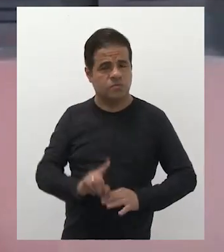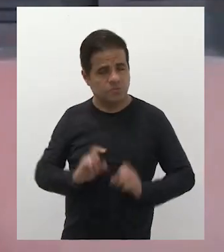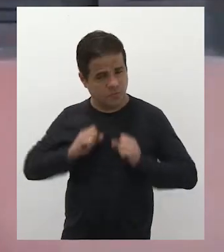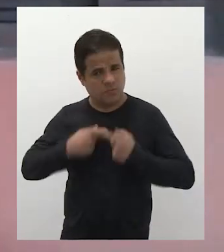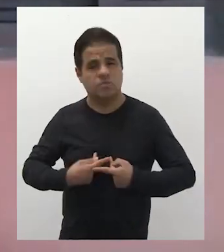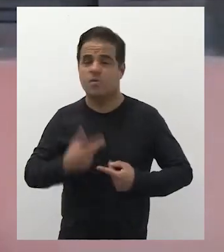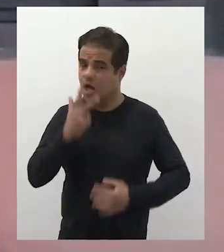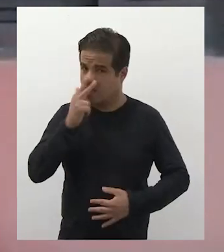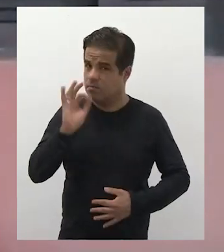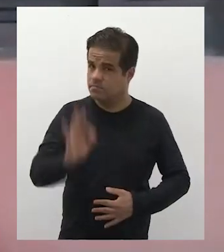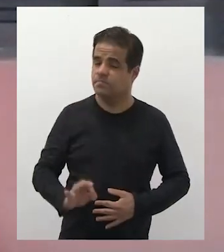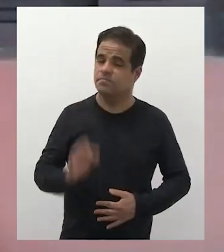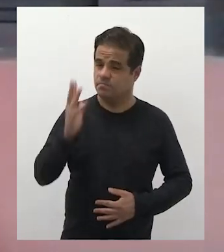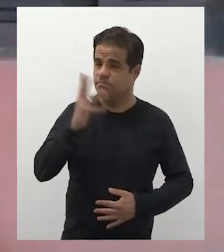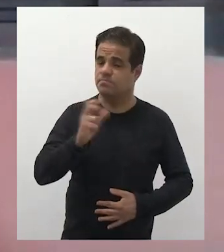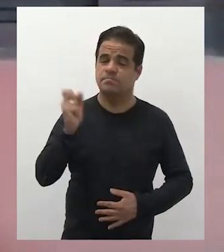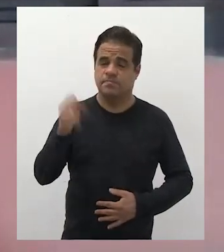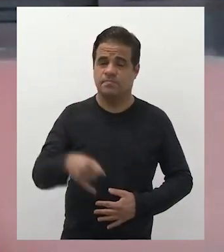Foi bonita mesmo, você também.